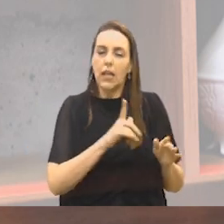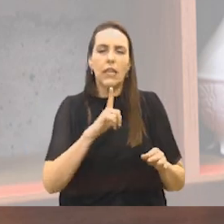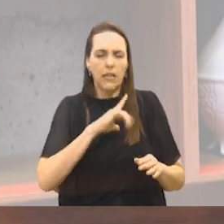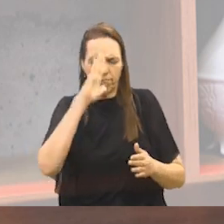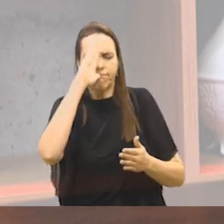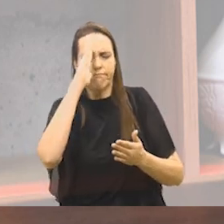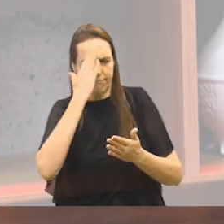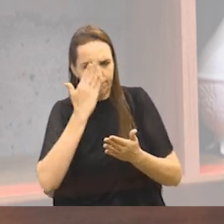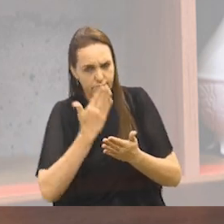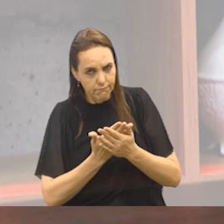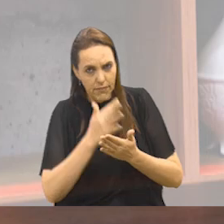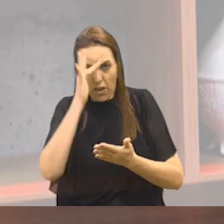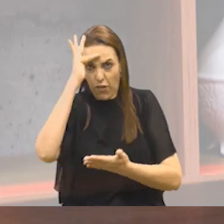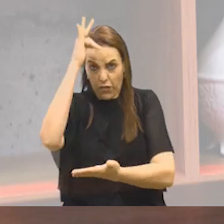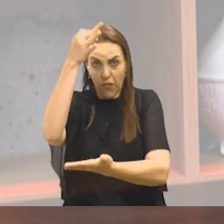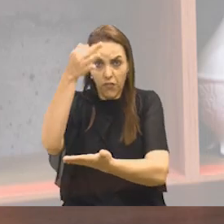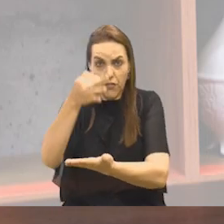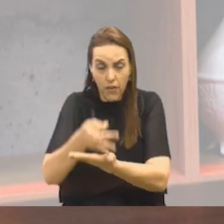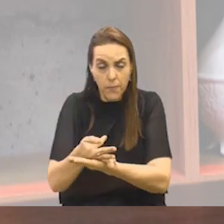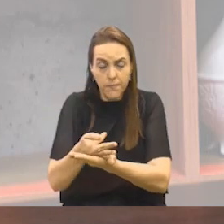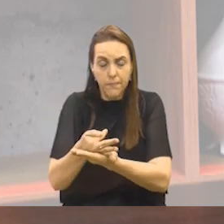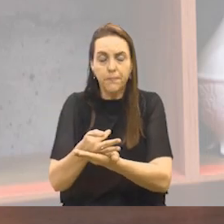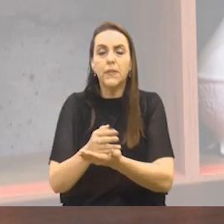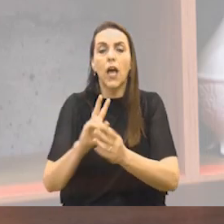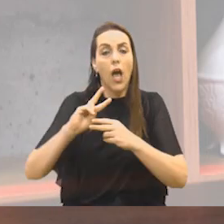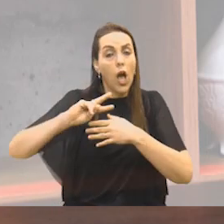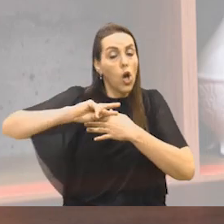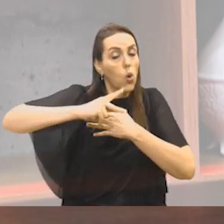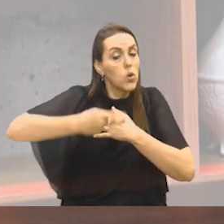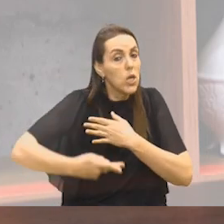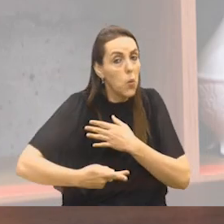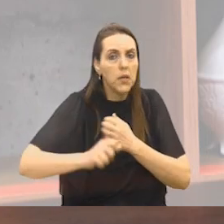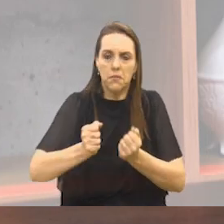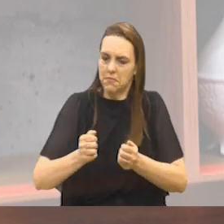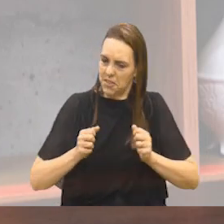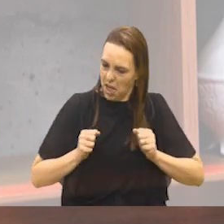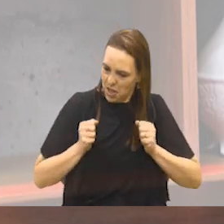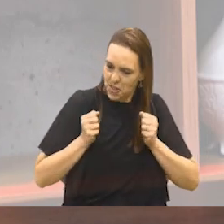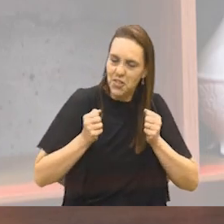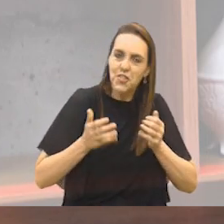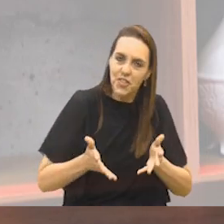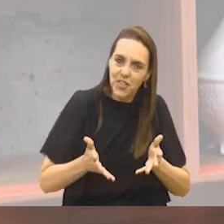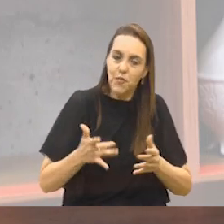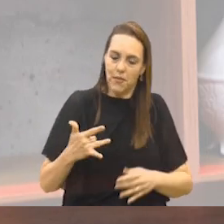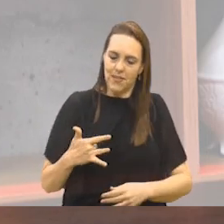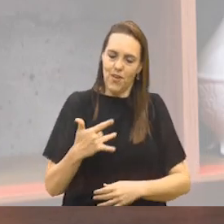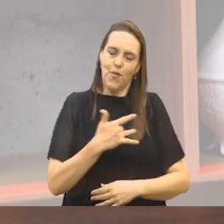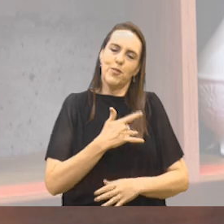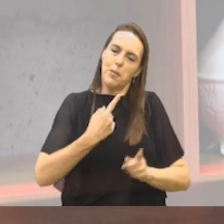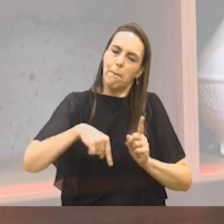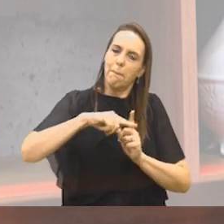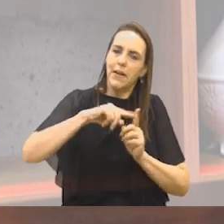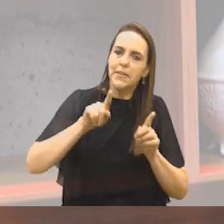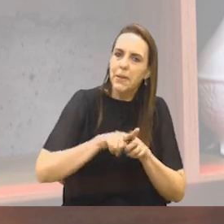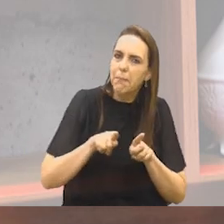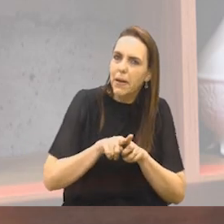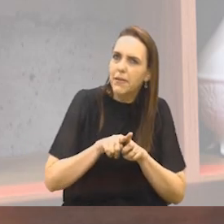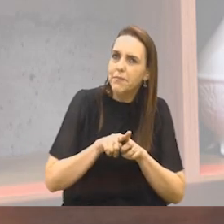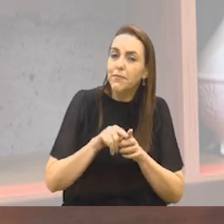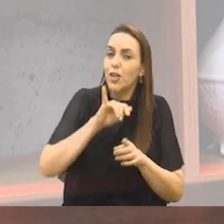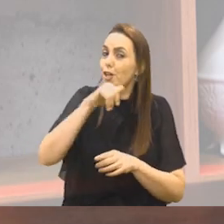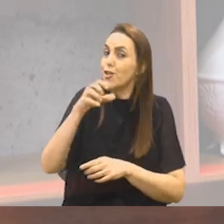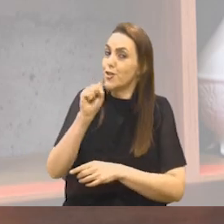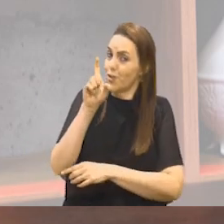religião, é ter a nossa crença, ter a nossa fé. E isso, consequentemente, vai nos deixar mais ativos e com mais